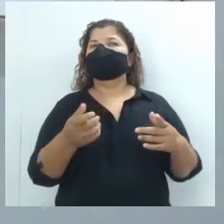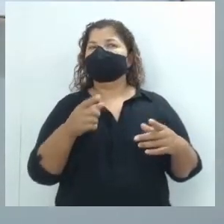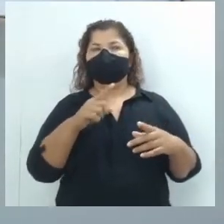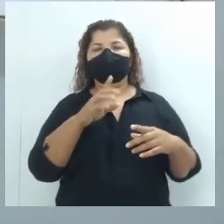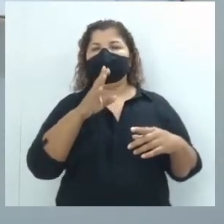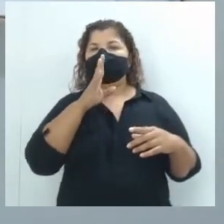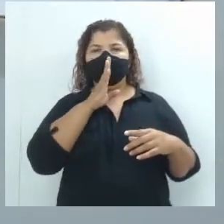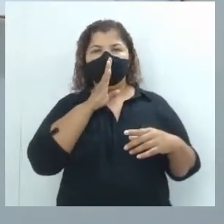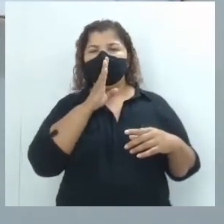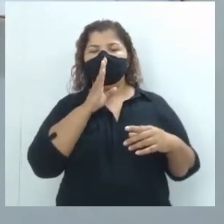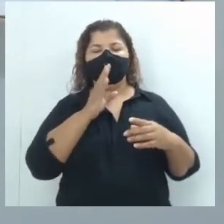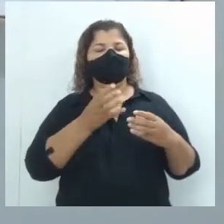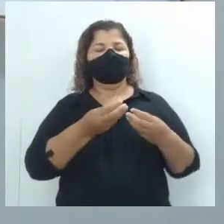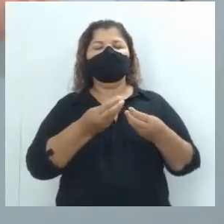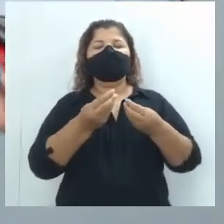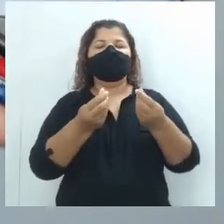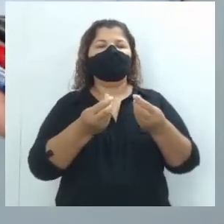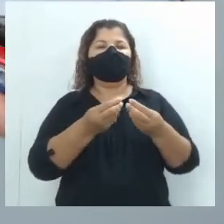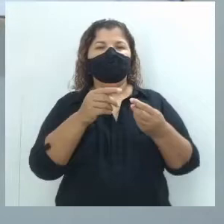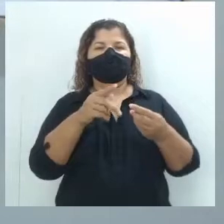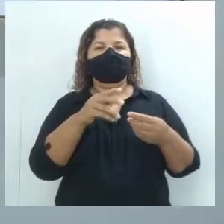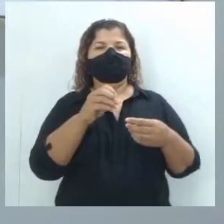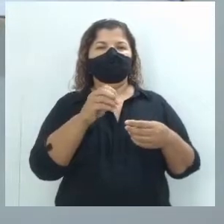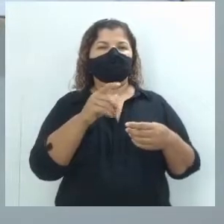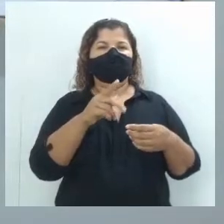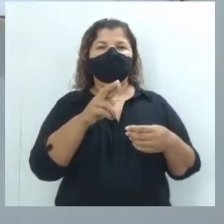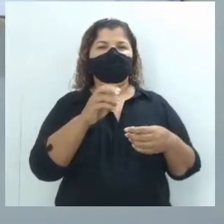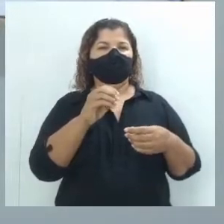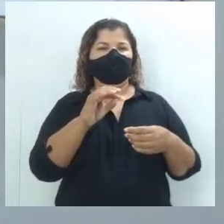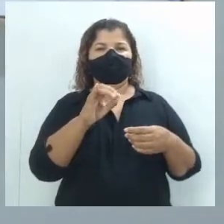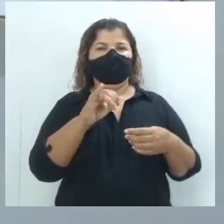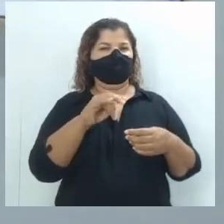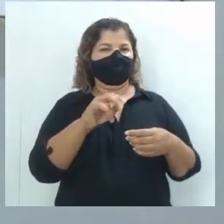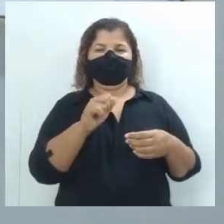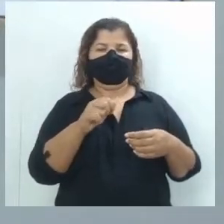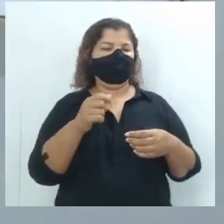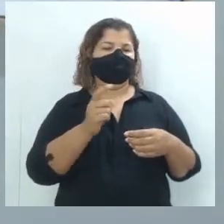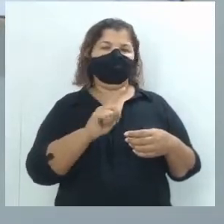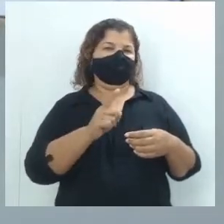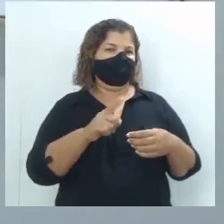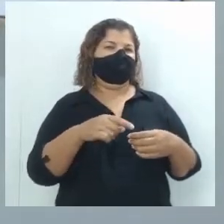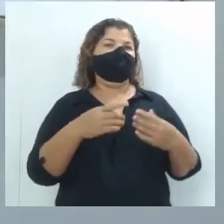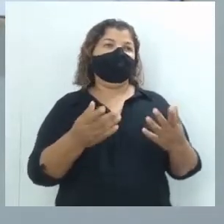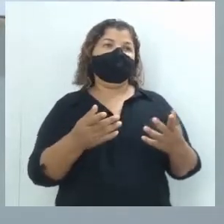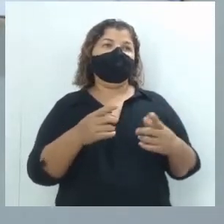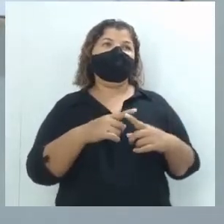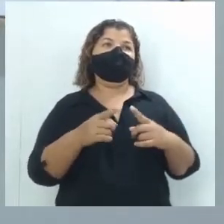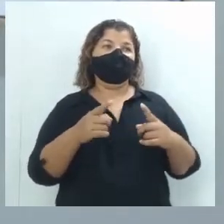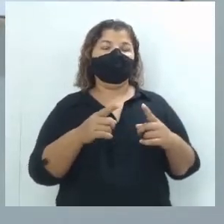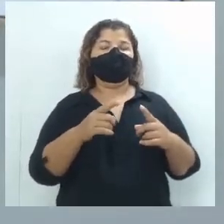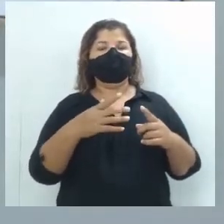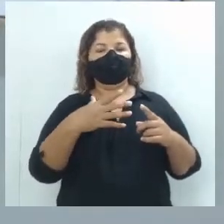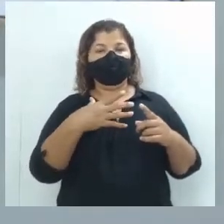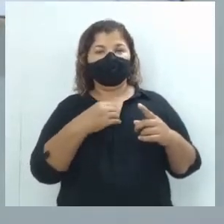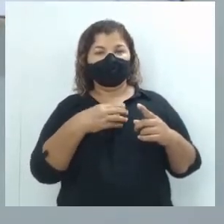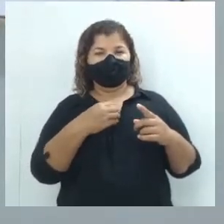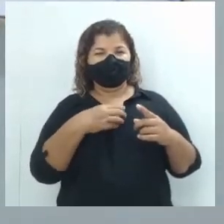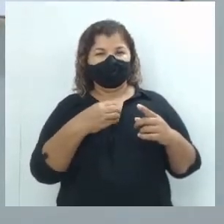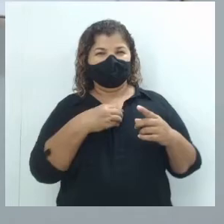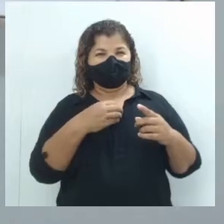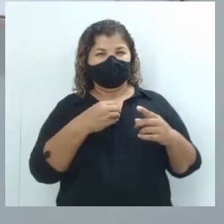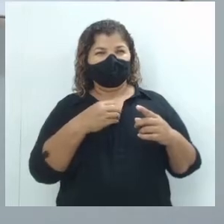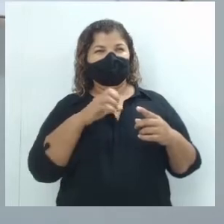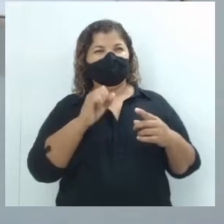Não. Ele é o contrário. Se o positivo produz, o negativo não produz. Andrei, os filhotinhos do vírus